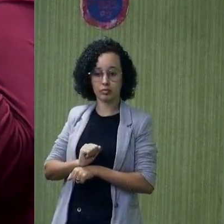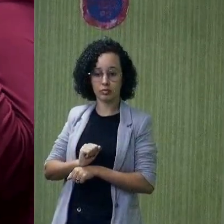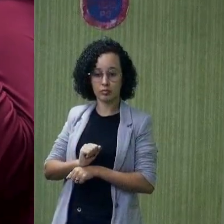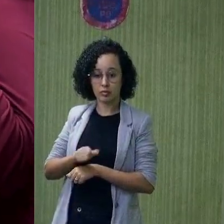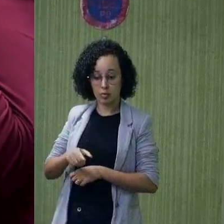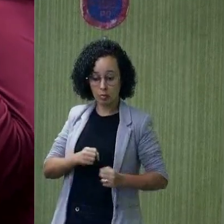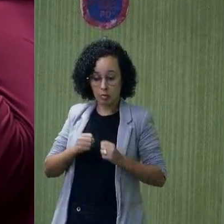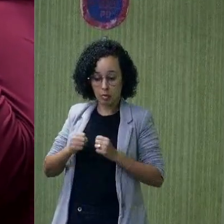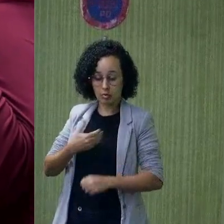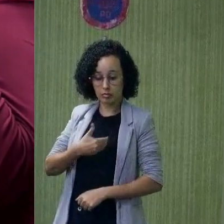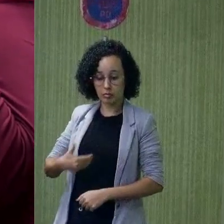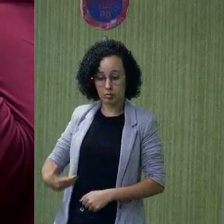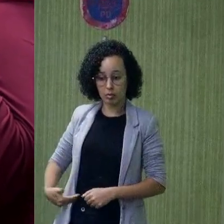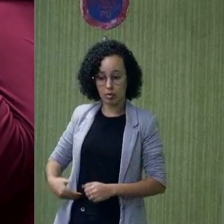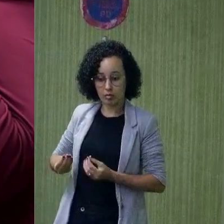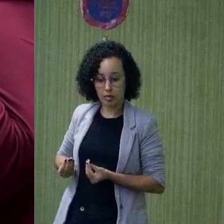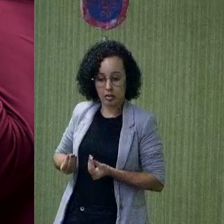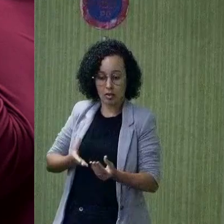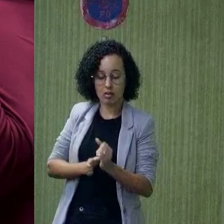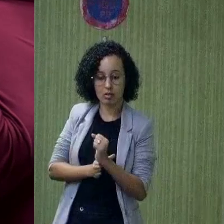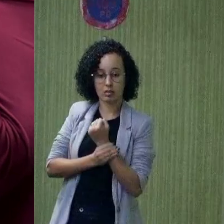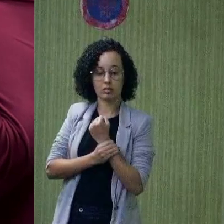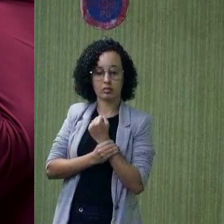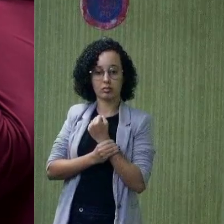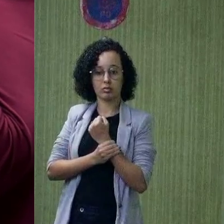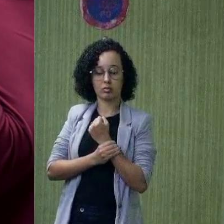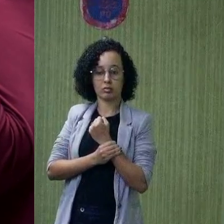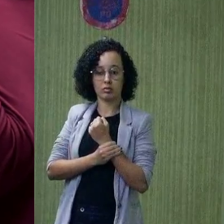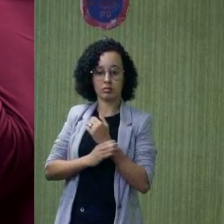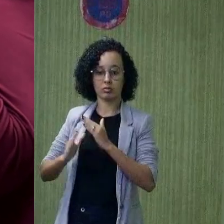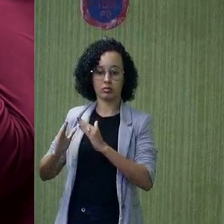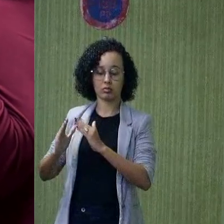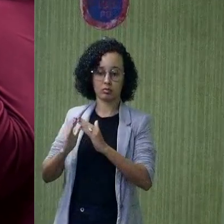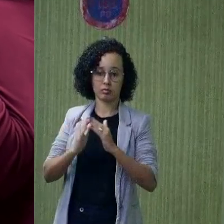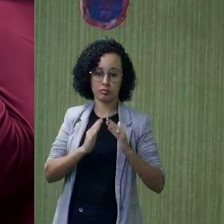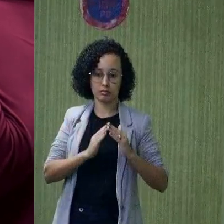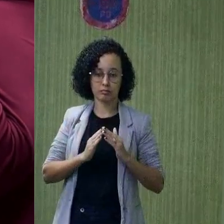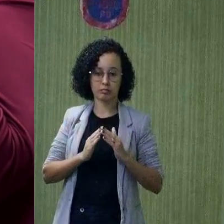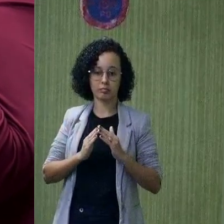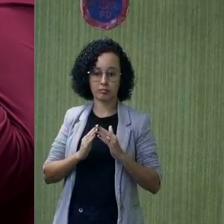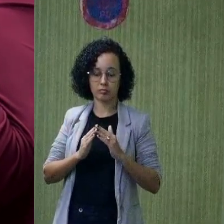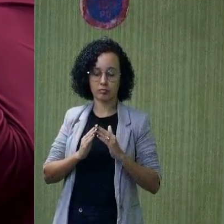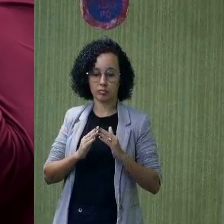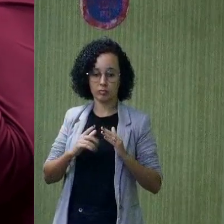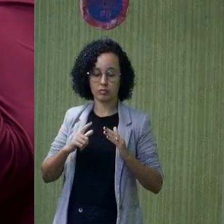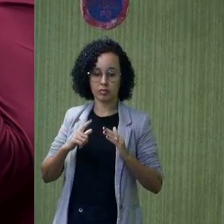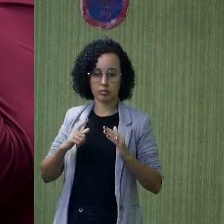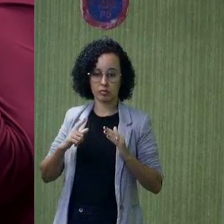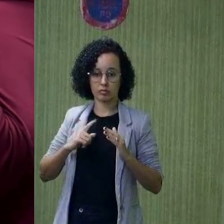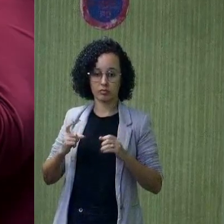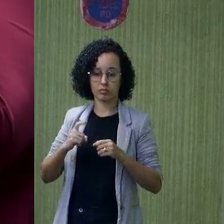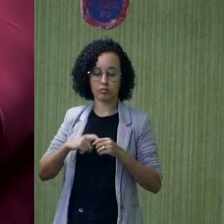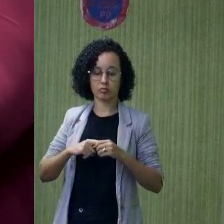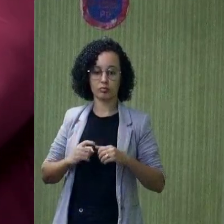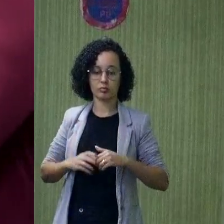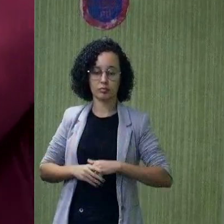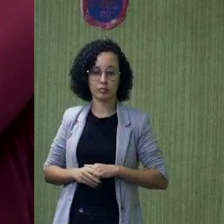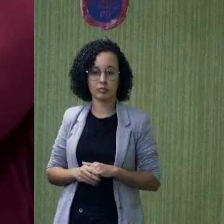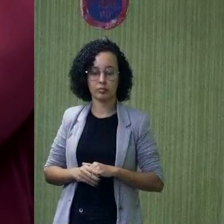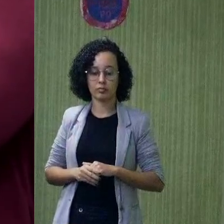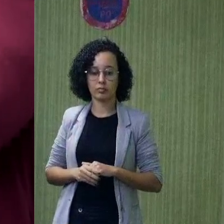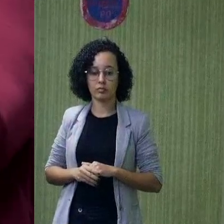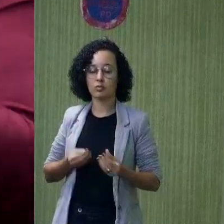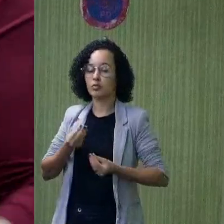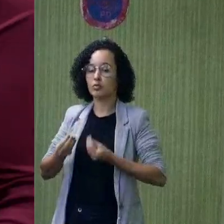poder garantir a habitação para que elas possam ter uma residência imagina como fica